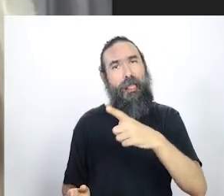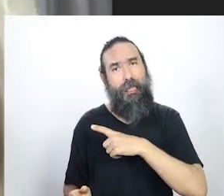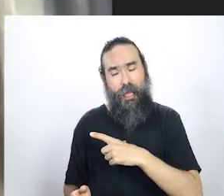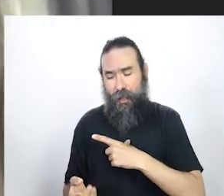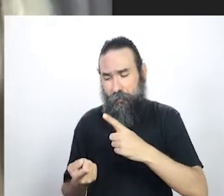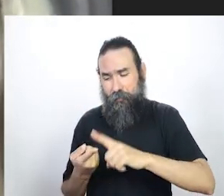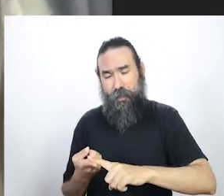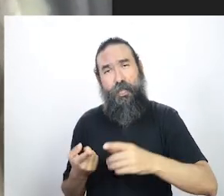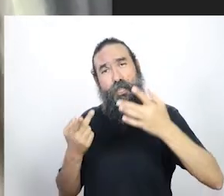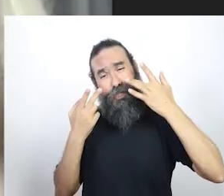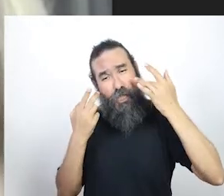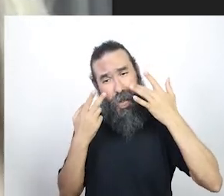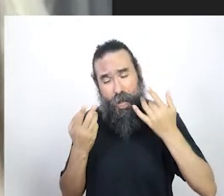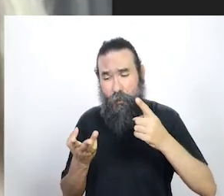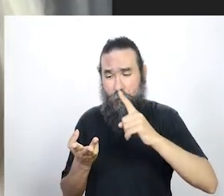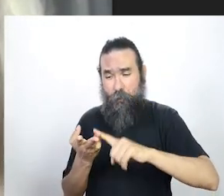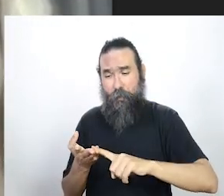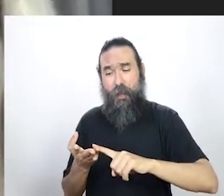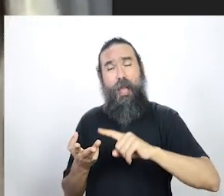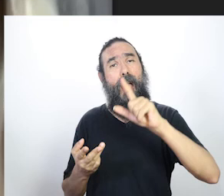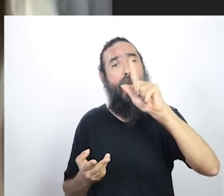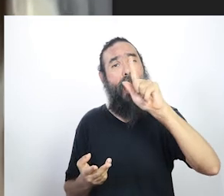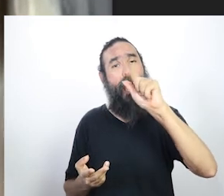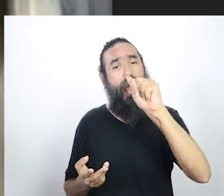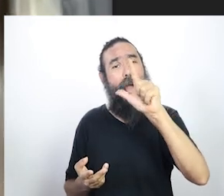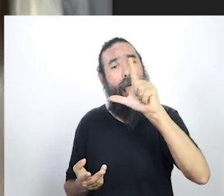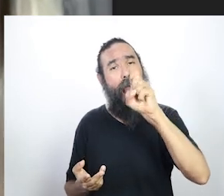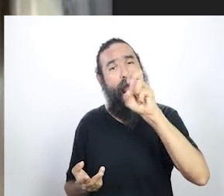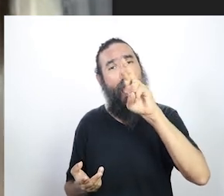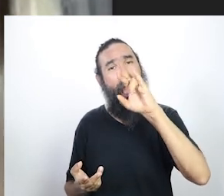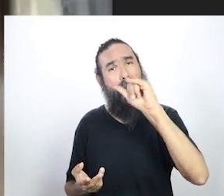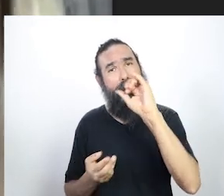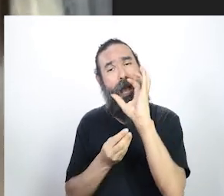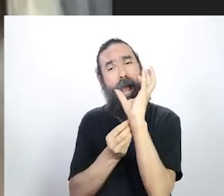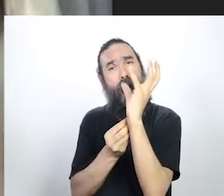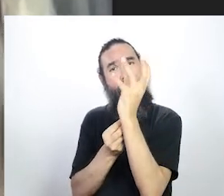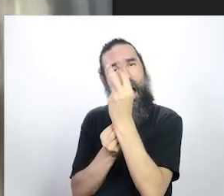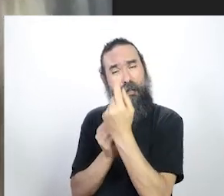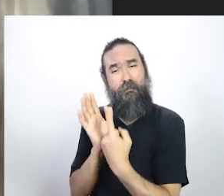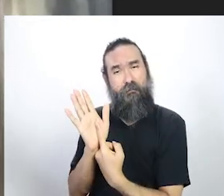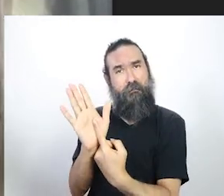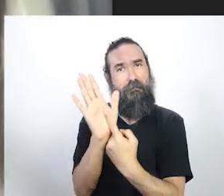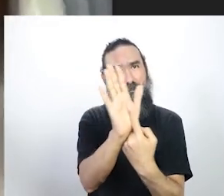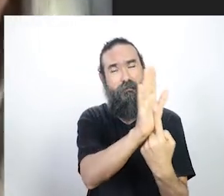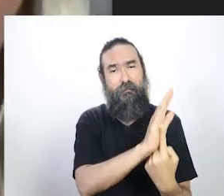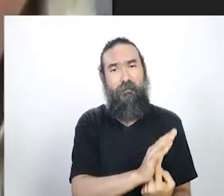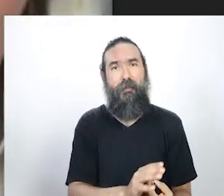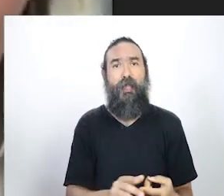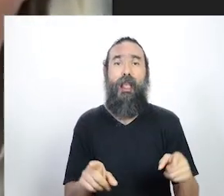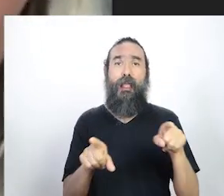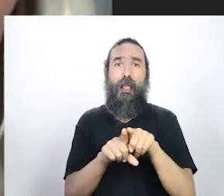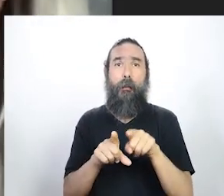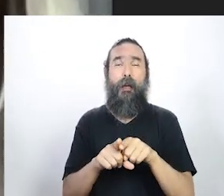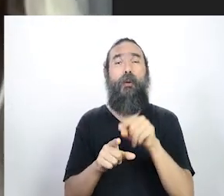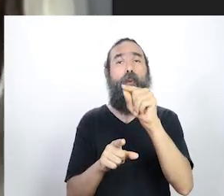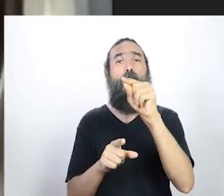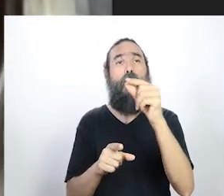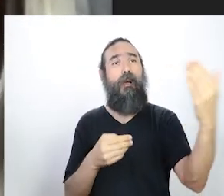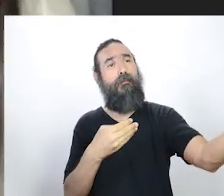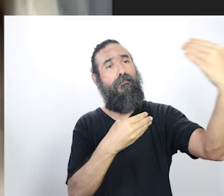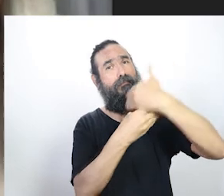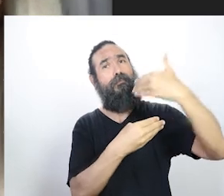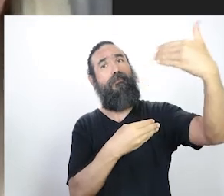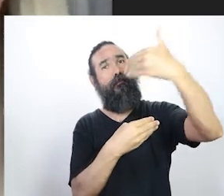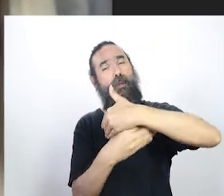um teatro, uma galeria e uma ação educativa onde a gente recebe público e